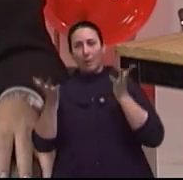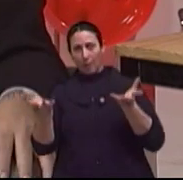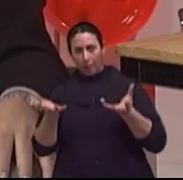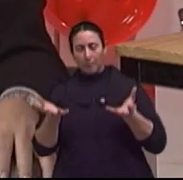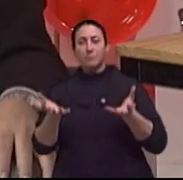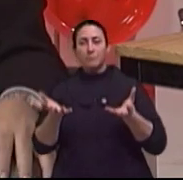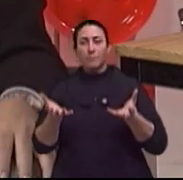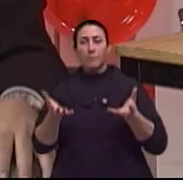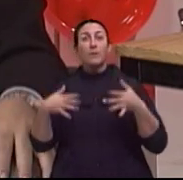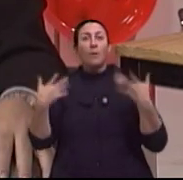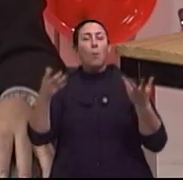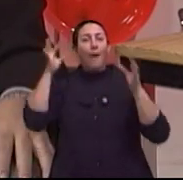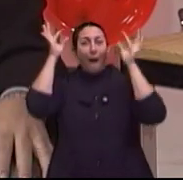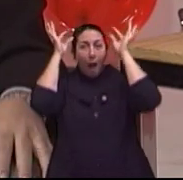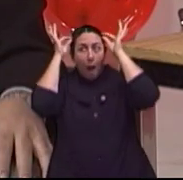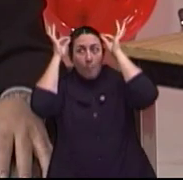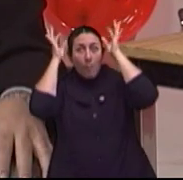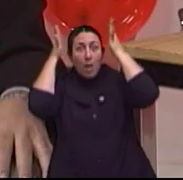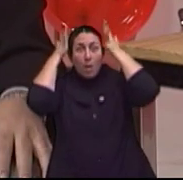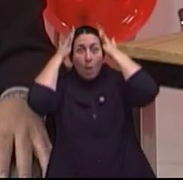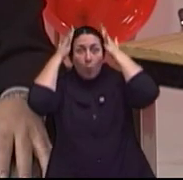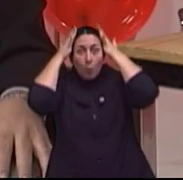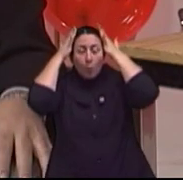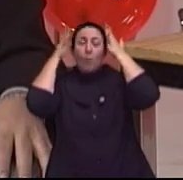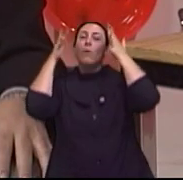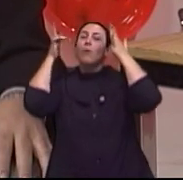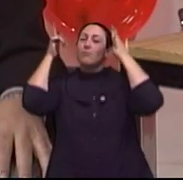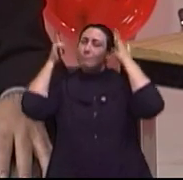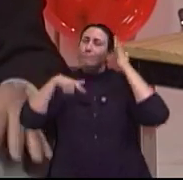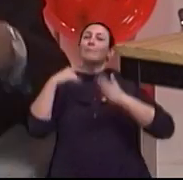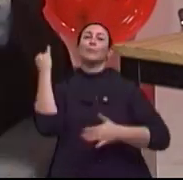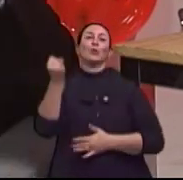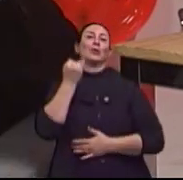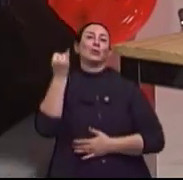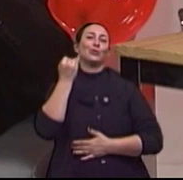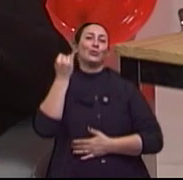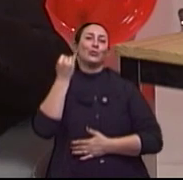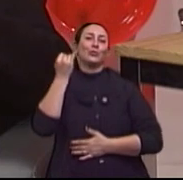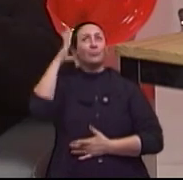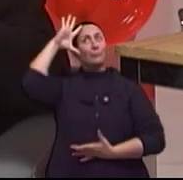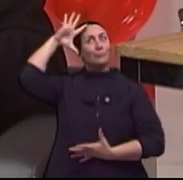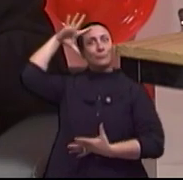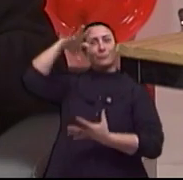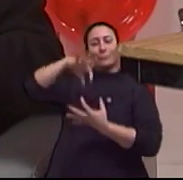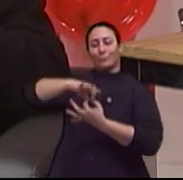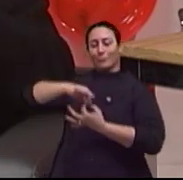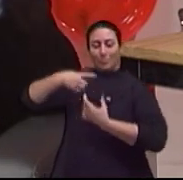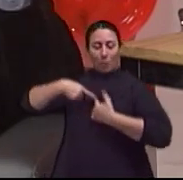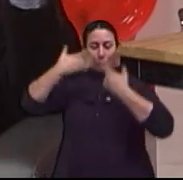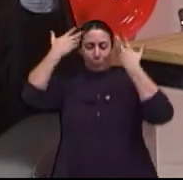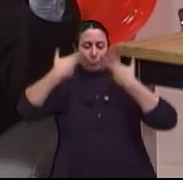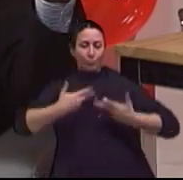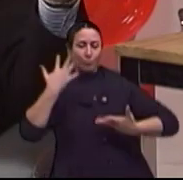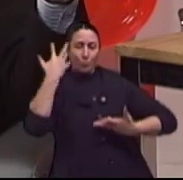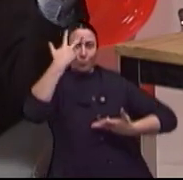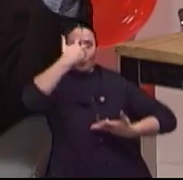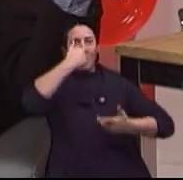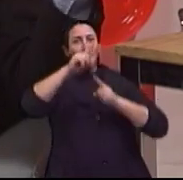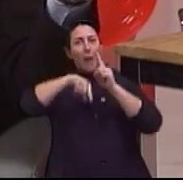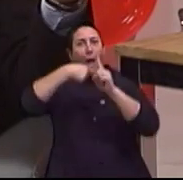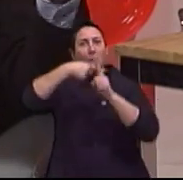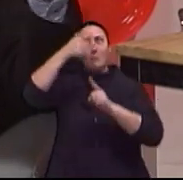o o cabelo é um item muito importante na estética na beleza uhum já